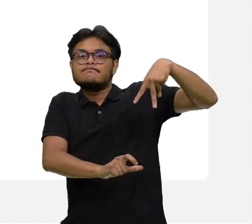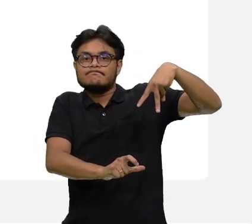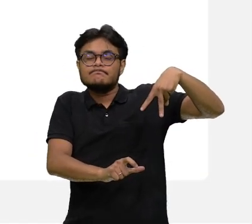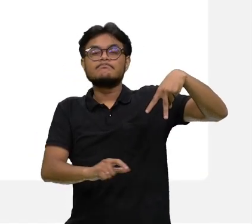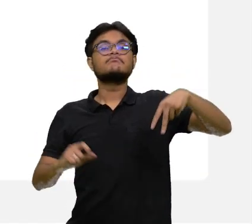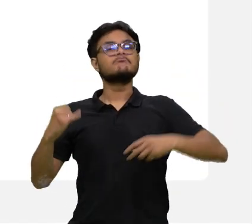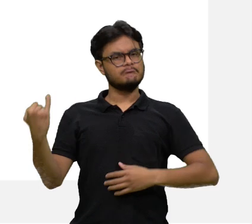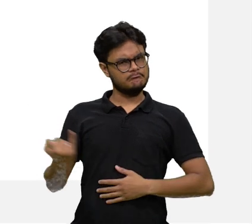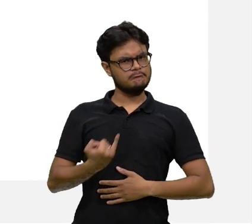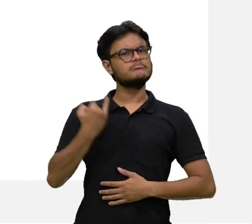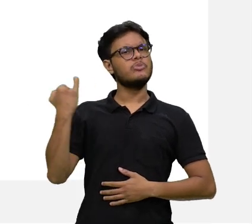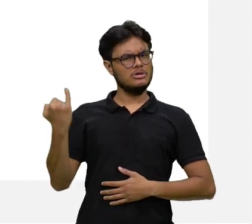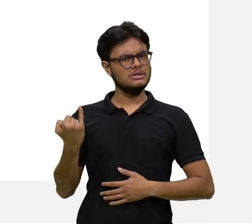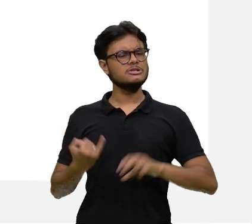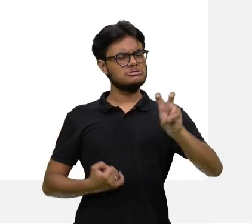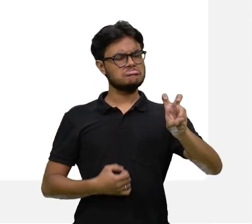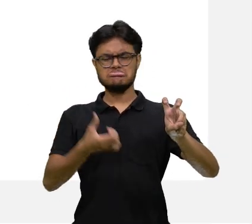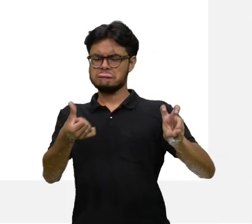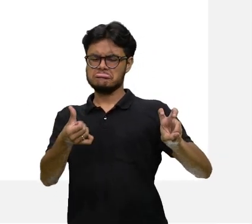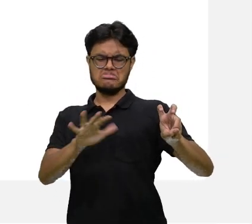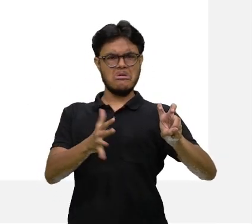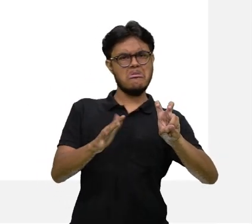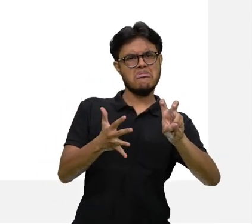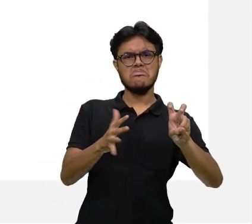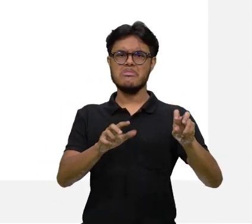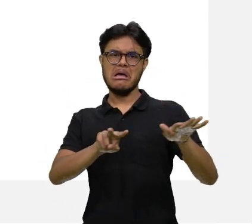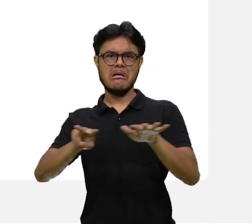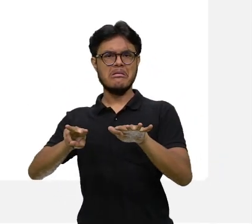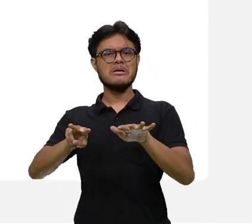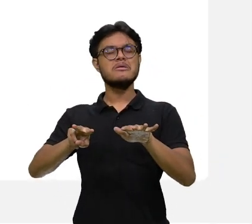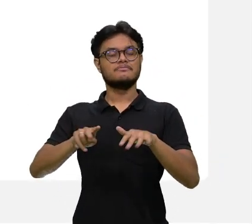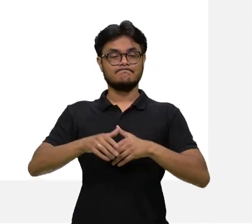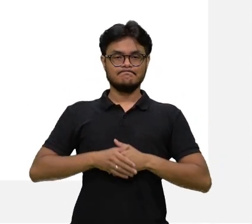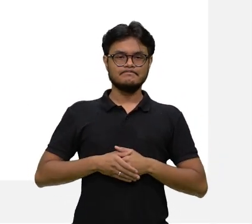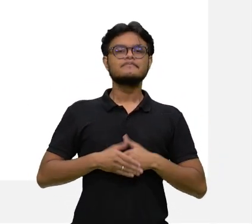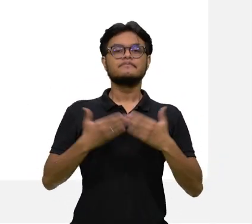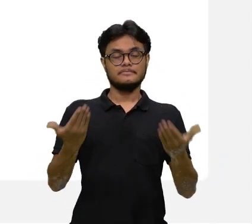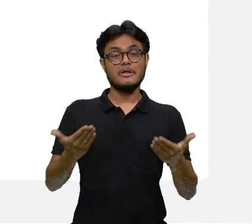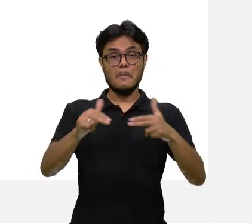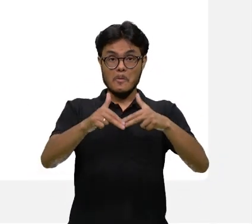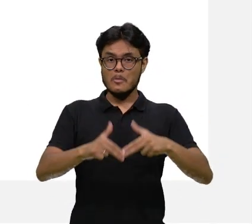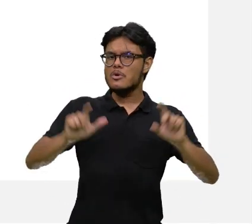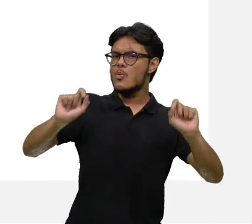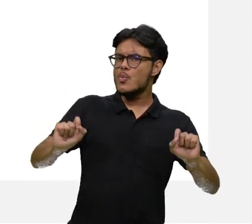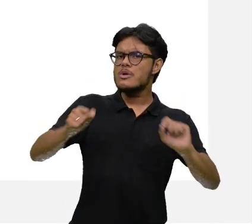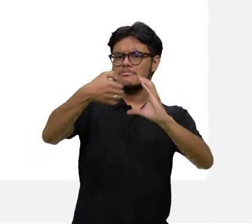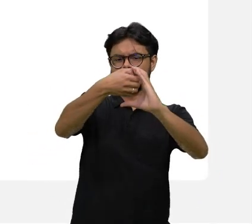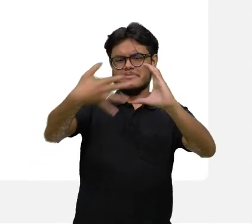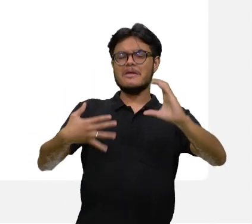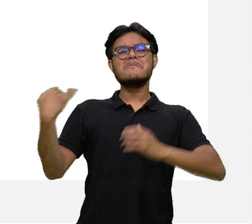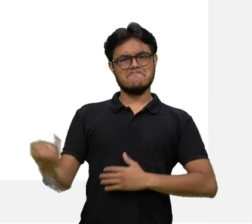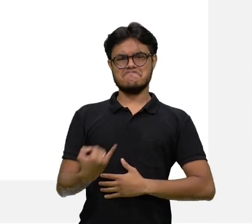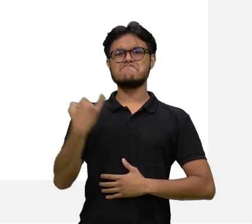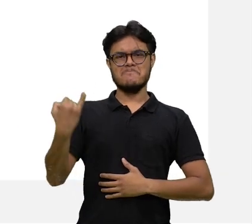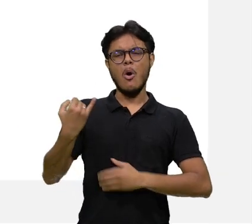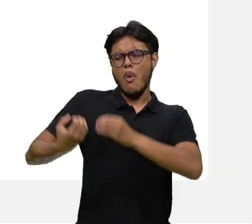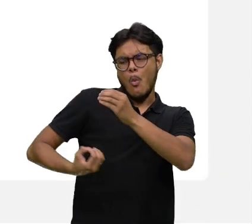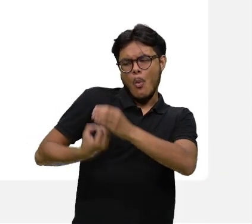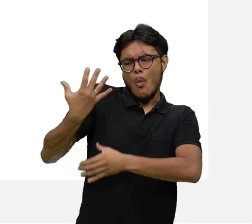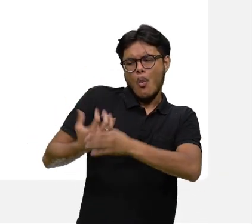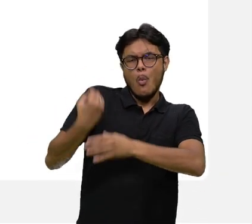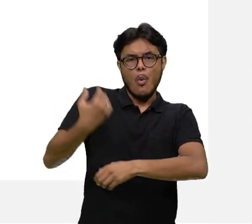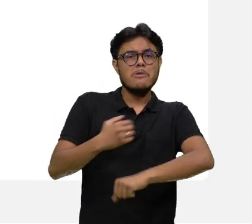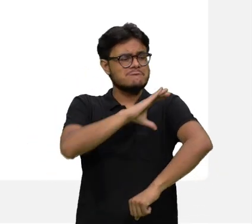fase embrionária. Então, nessa fase embrionária, as características importantes são o desenvolvimento dos